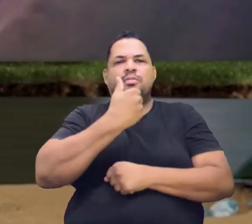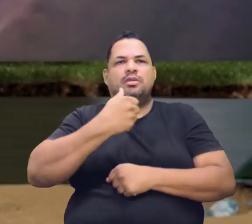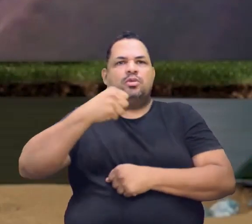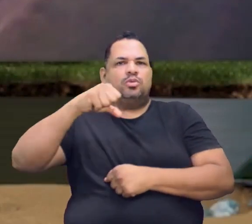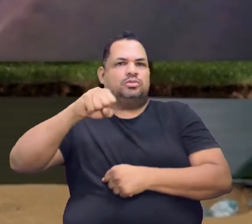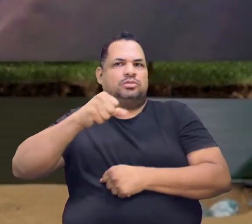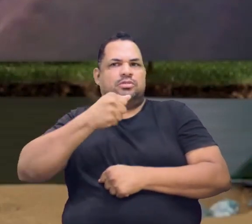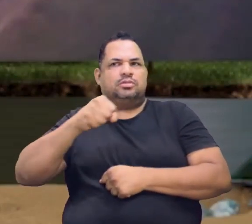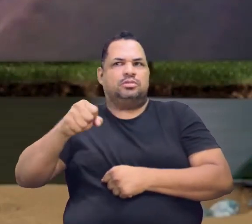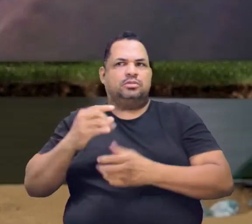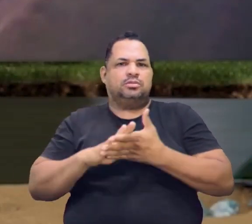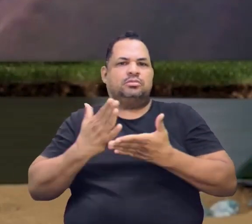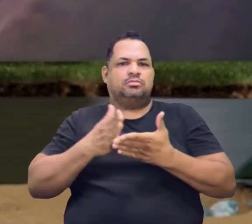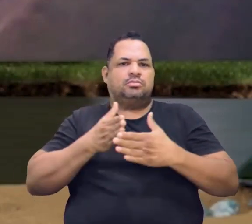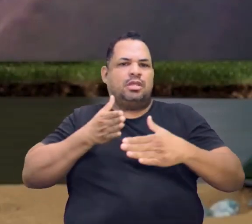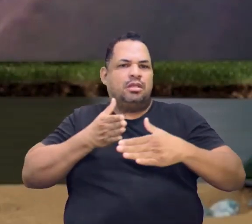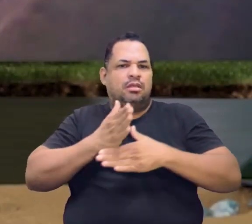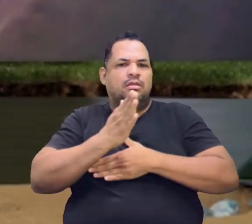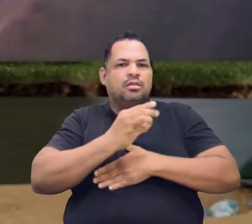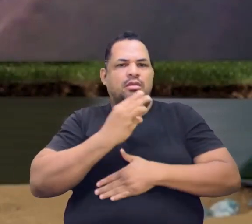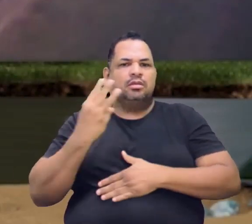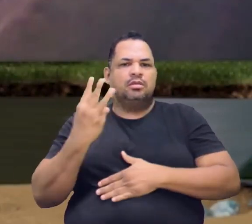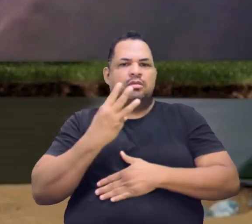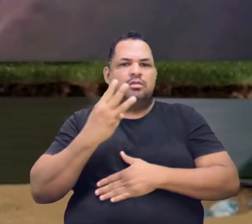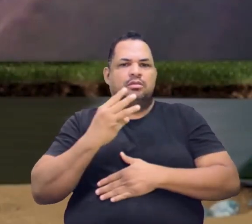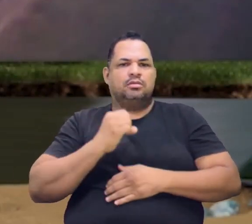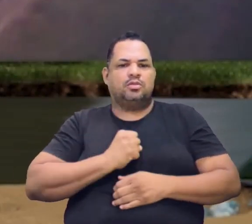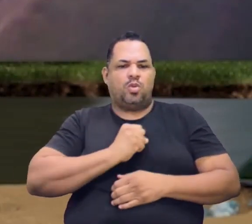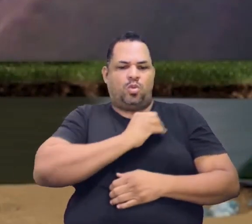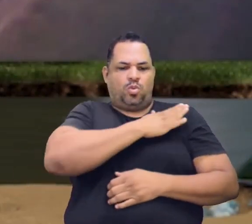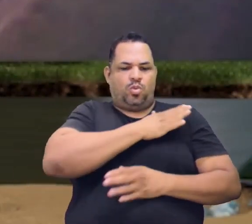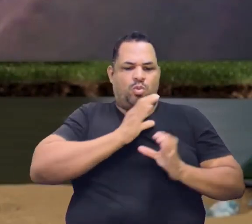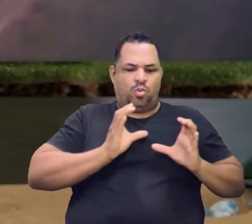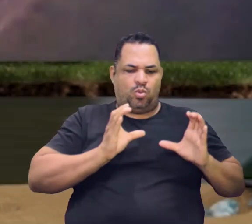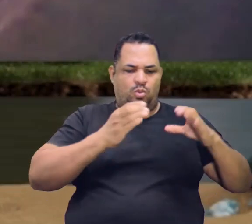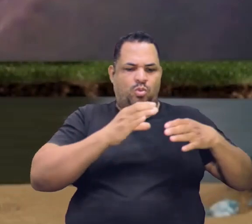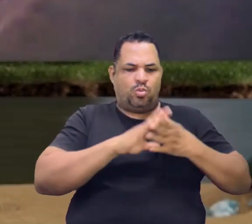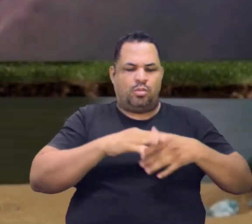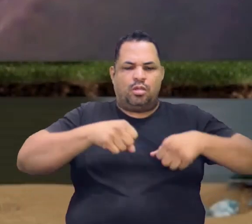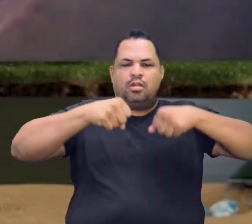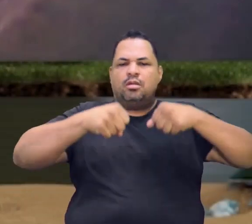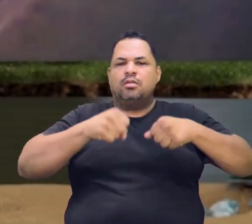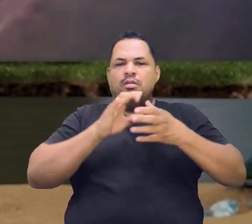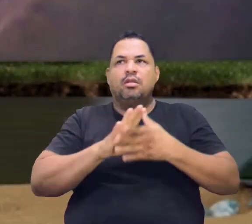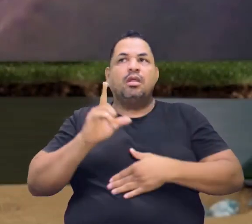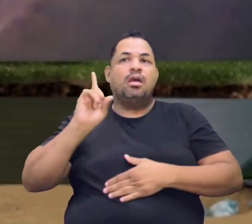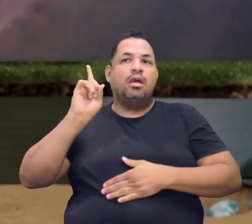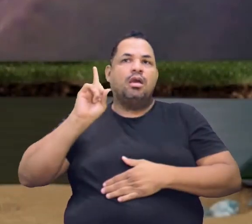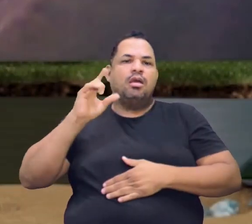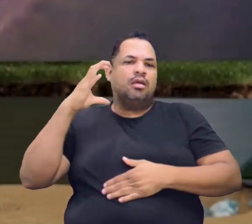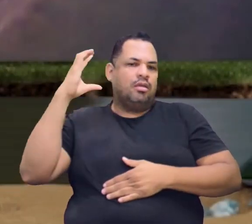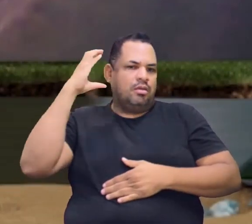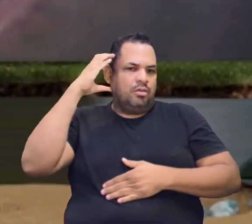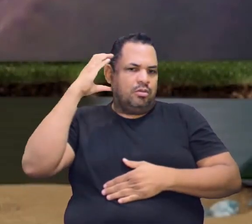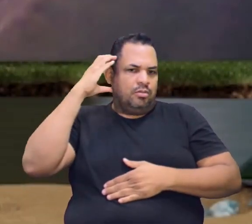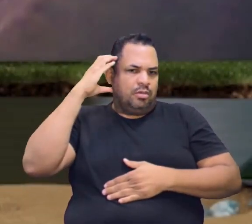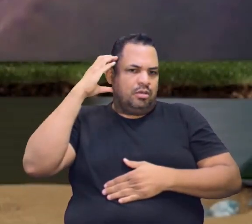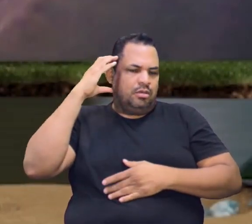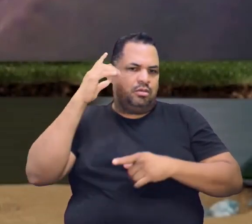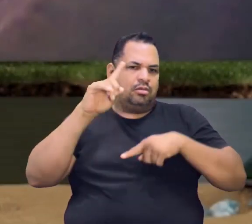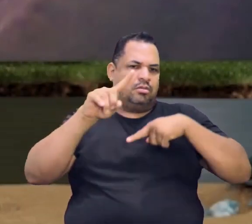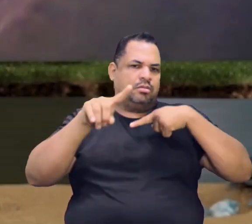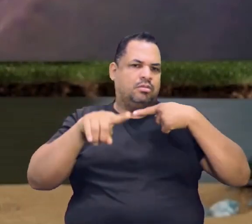1881 ele entra para o 3º Regimento de Cavalaria Miguel Couto, lá em Cuiabá. Fica por 2